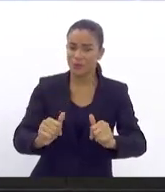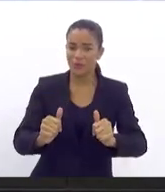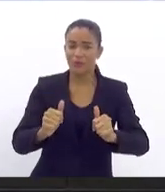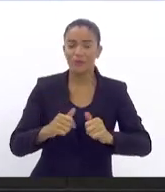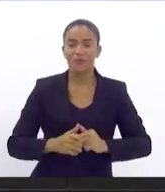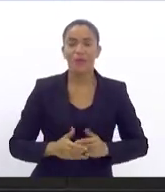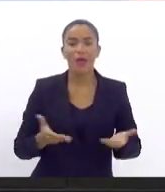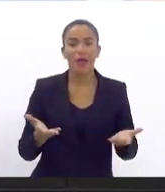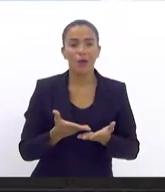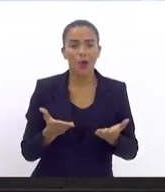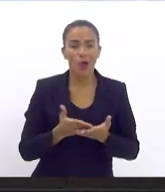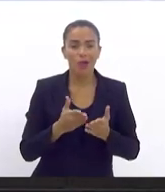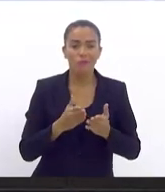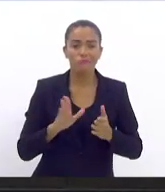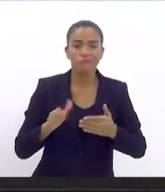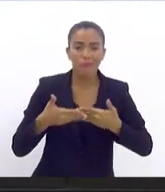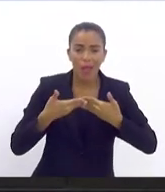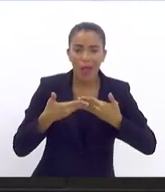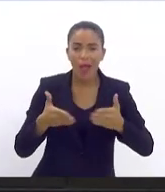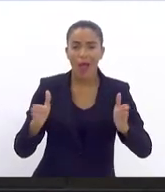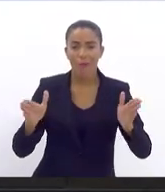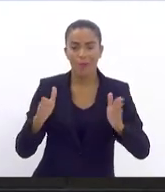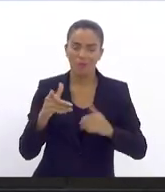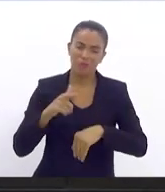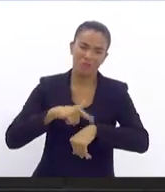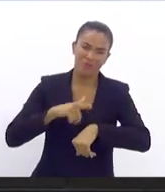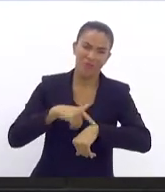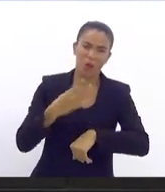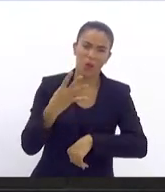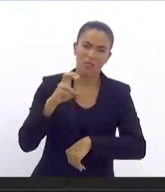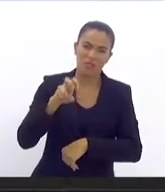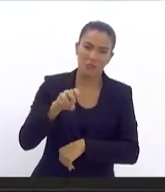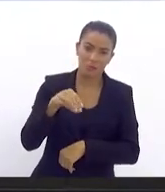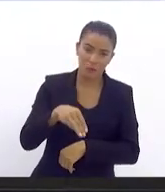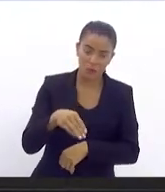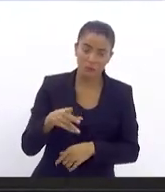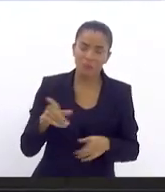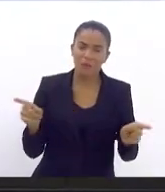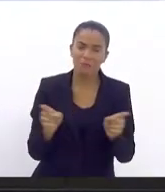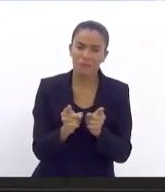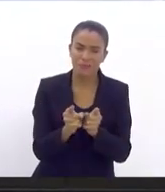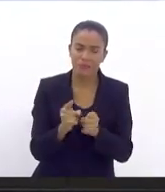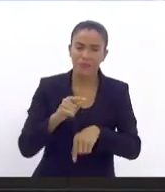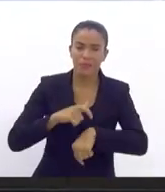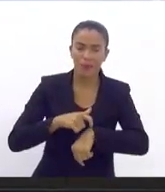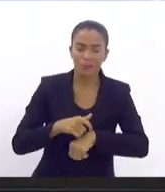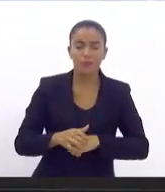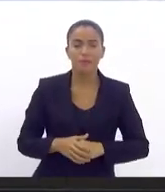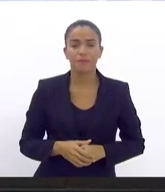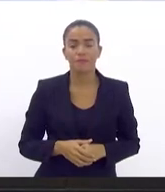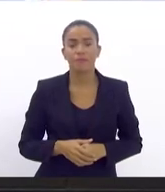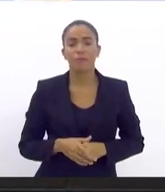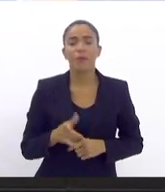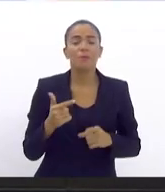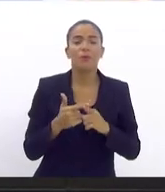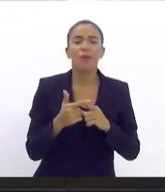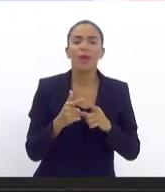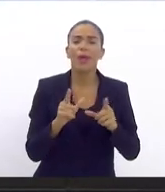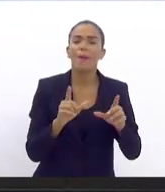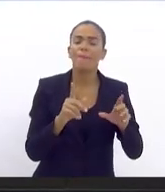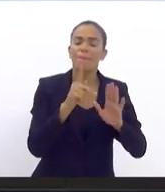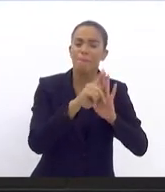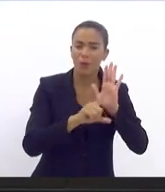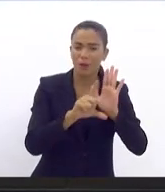a sessão ordinária. A gente não tem muito tempo, 45 minutos, mas é uma sessão curta, porque a quantidade de projetos é